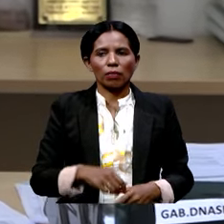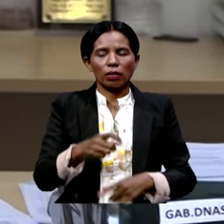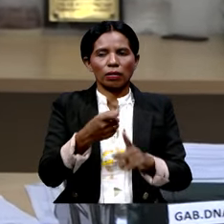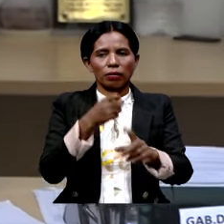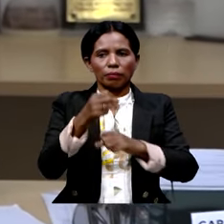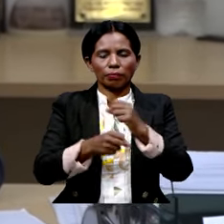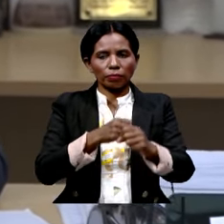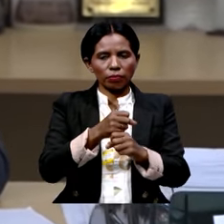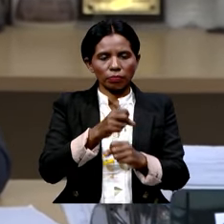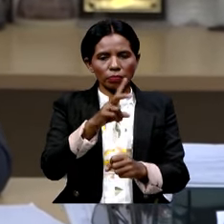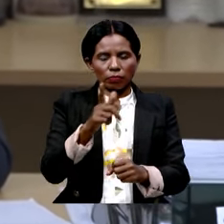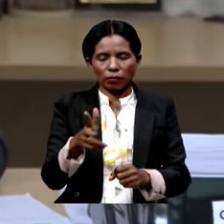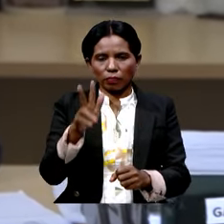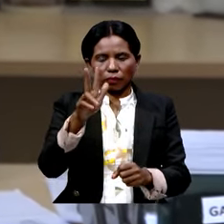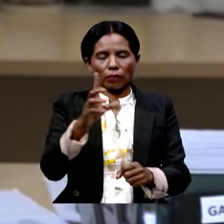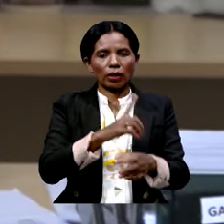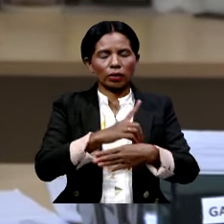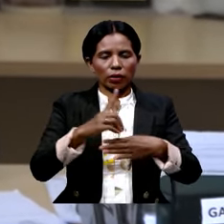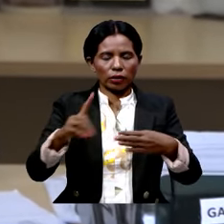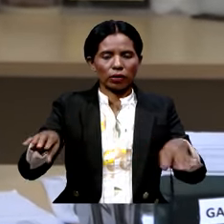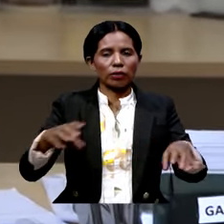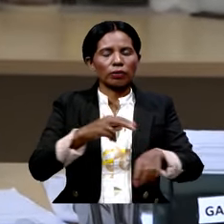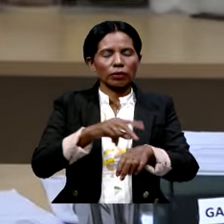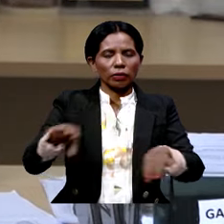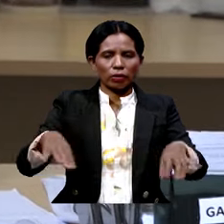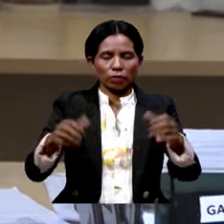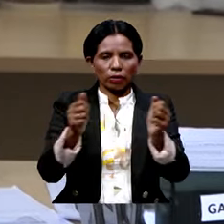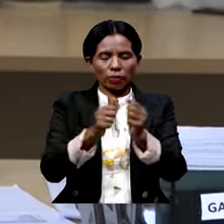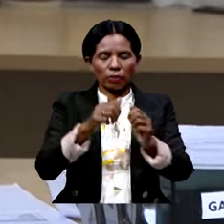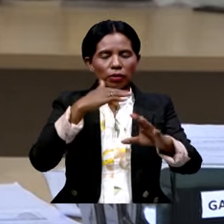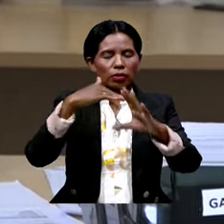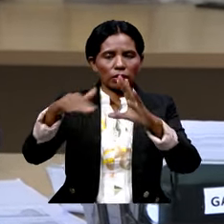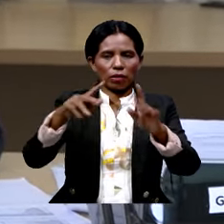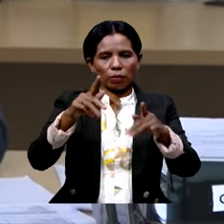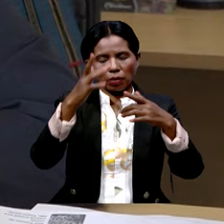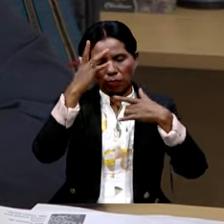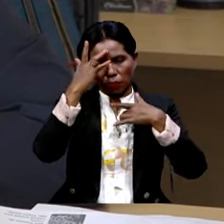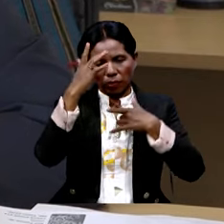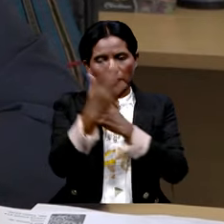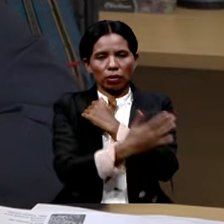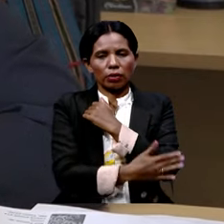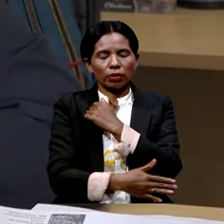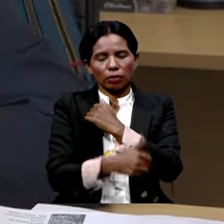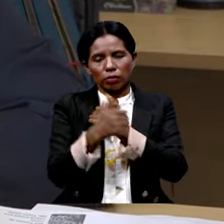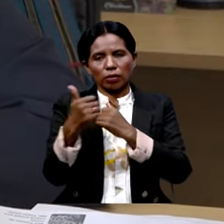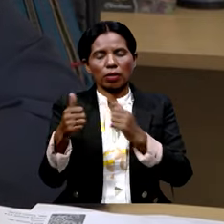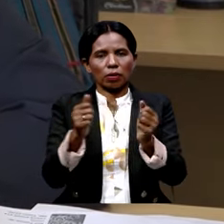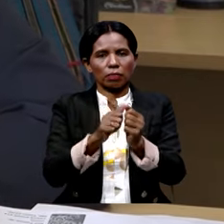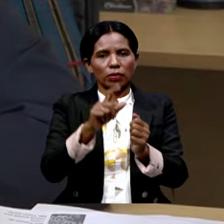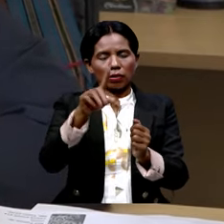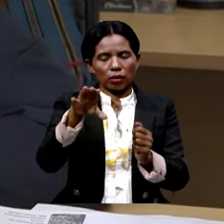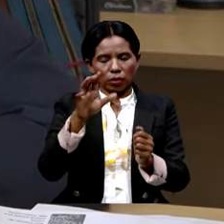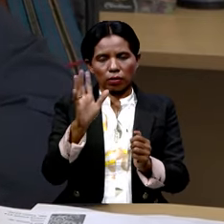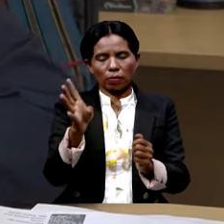riuroron resintolu to agora direção nacional apoio serviço hospitalar transfereona paciente barailior hamutuk atu sidahat nulu usi número